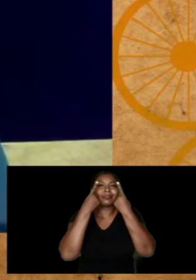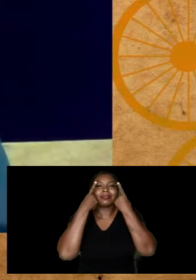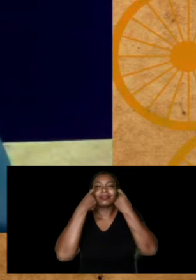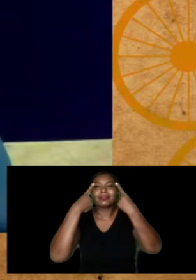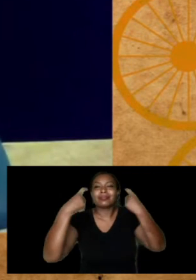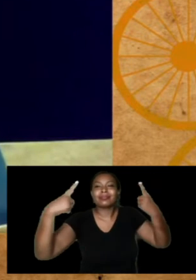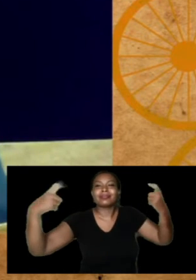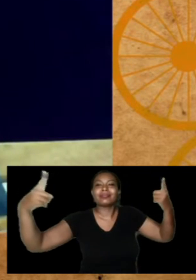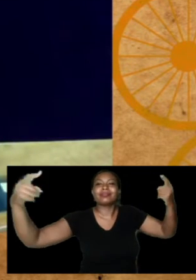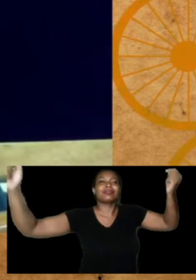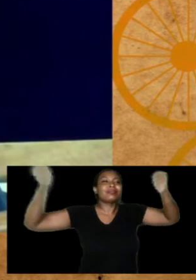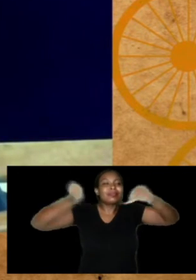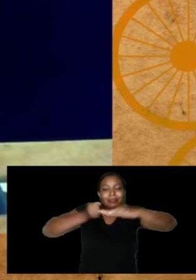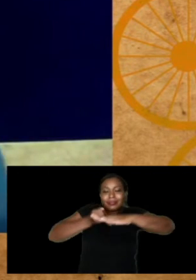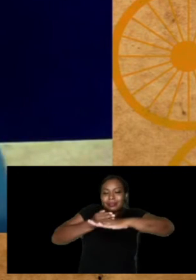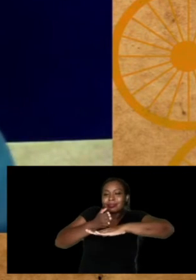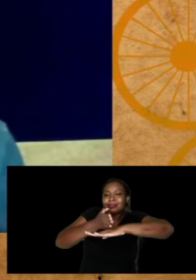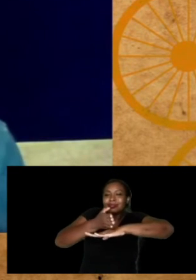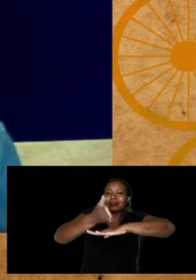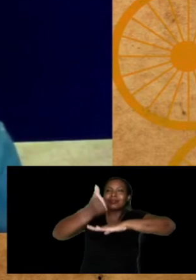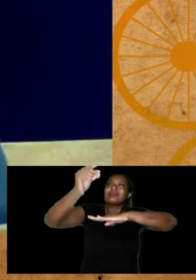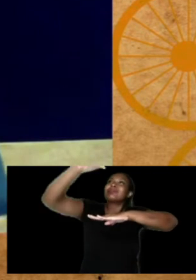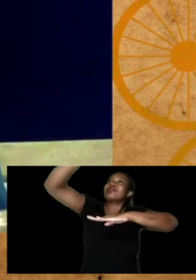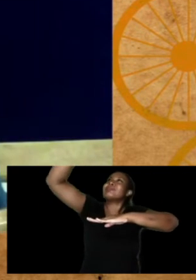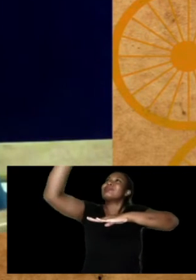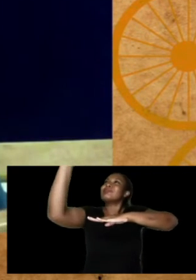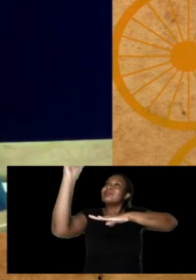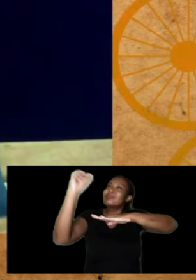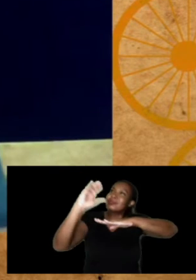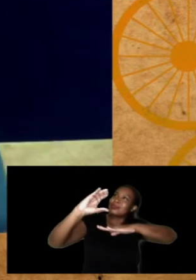pelos trilhos azuis da lua cheia,